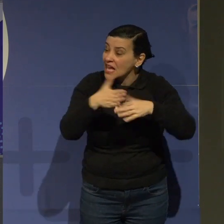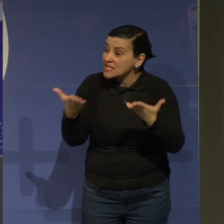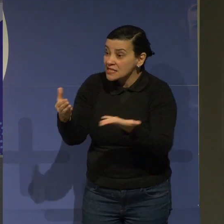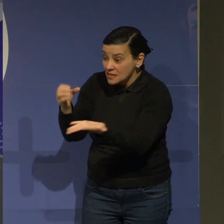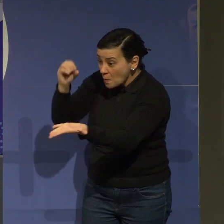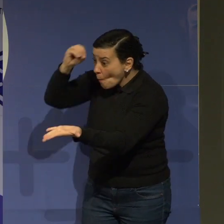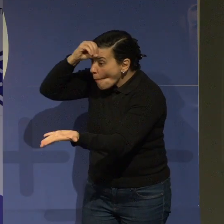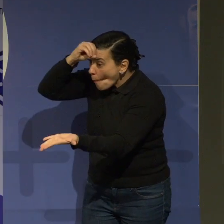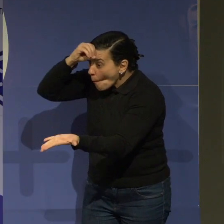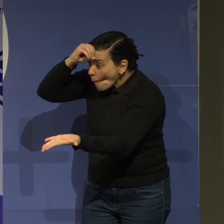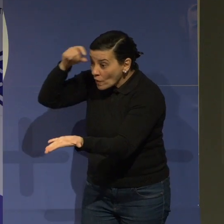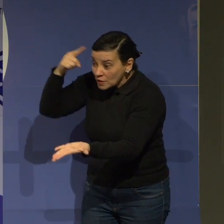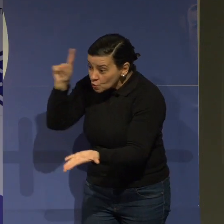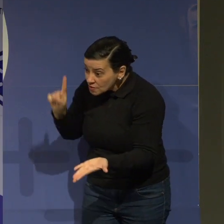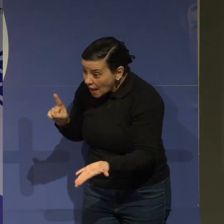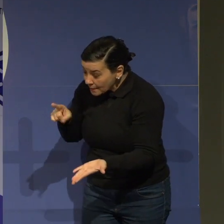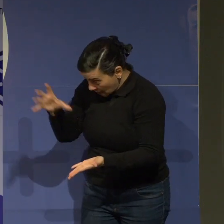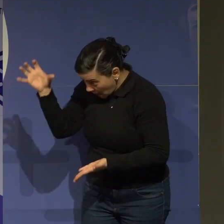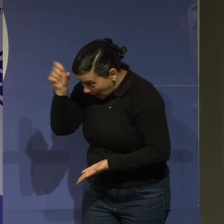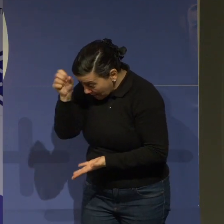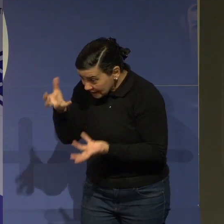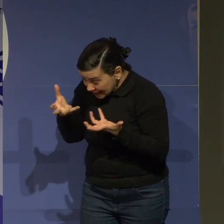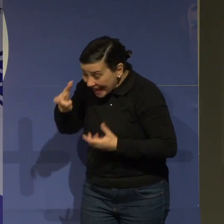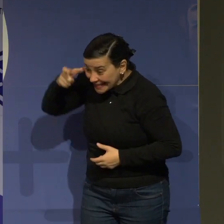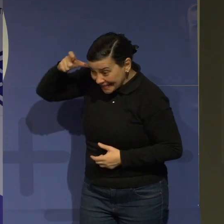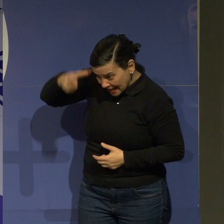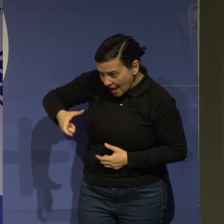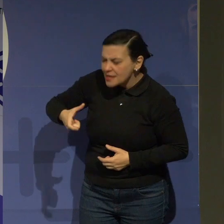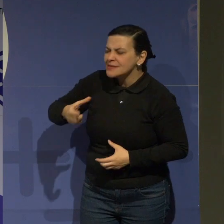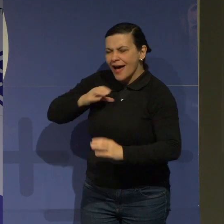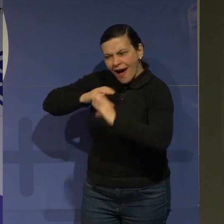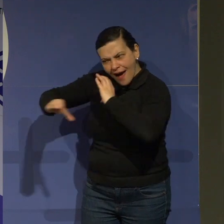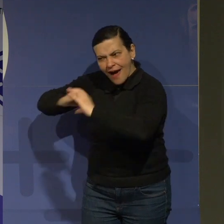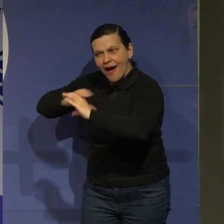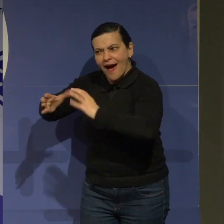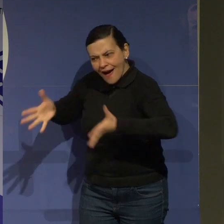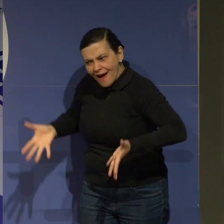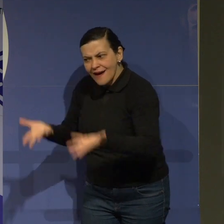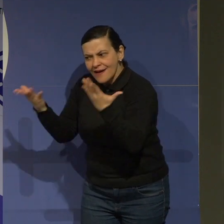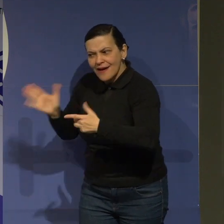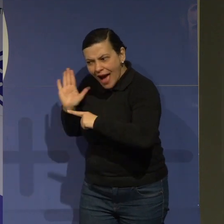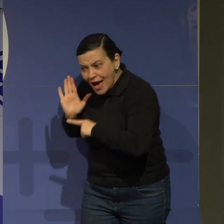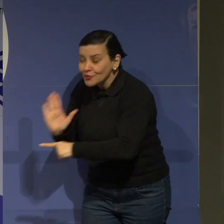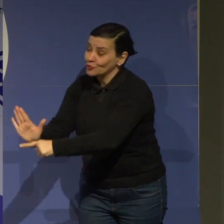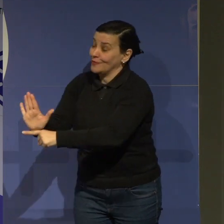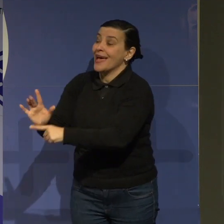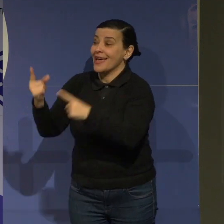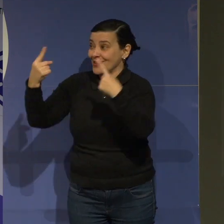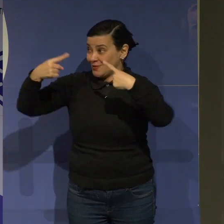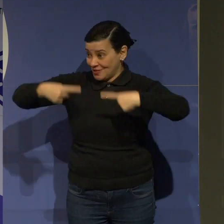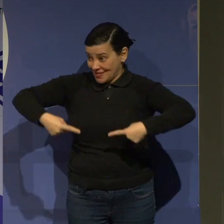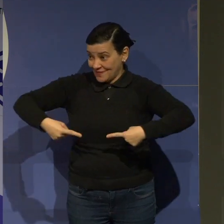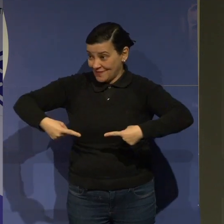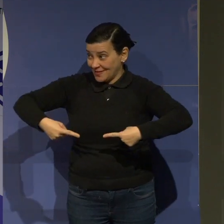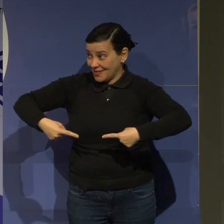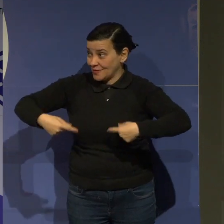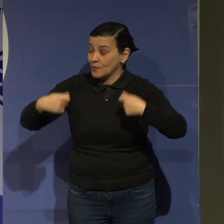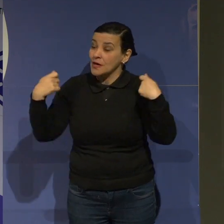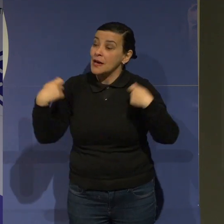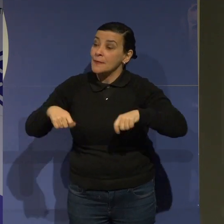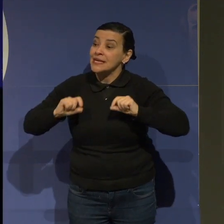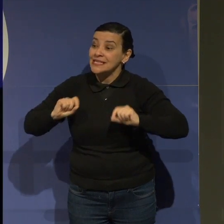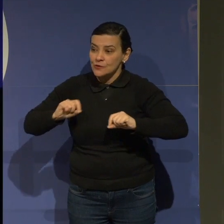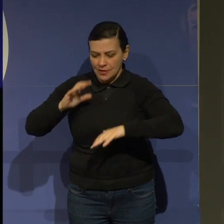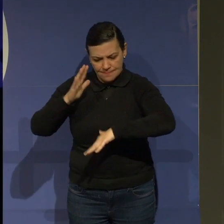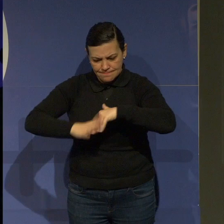sobre diversidade e quer aprender. Então, eu acho que é um desafio enorme para a gente, quando tem que ser uma coisa